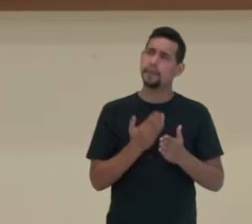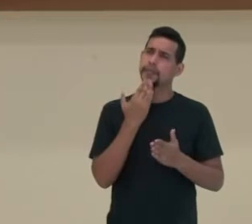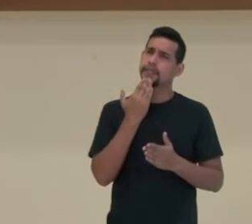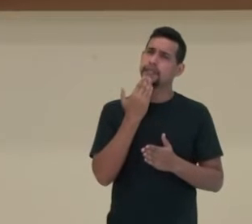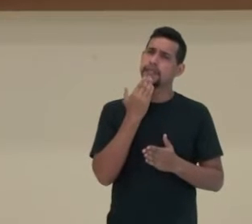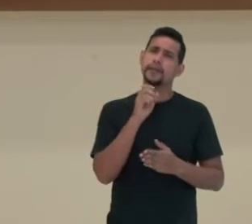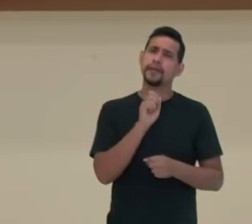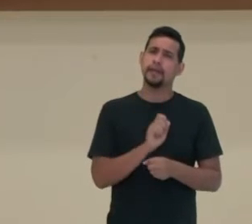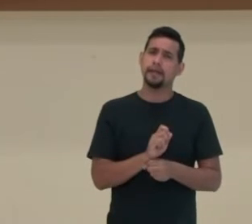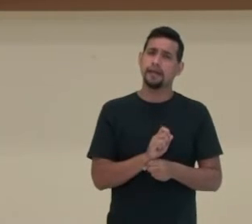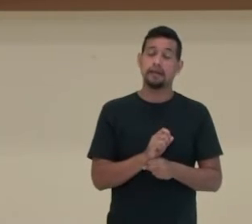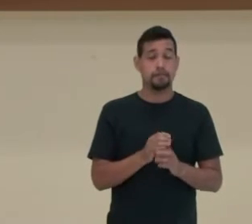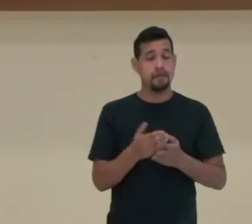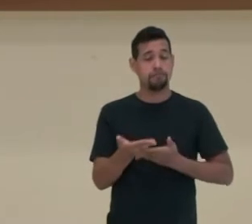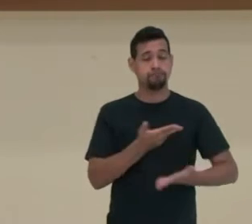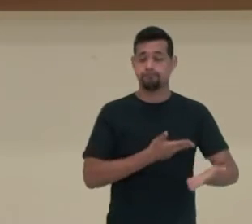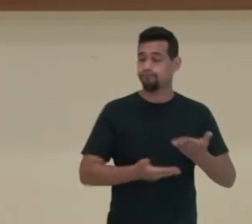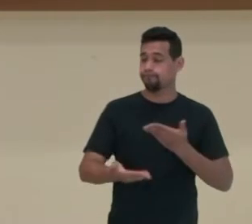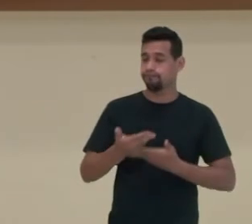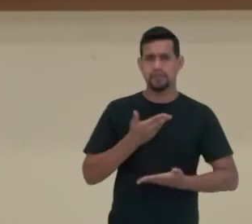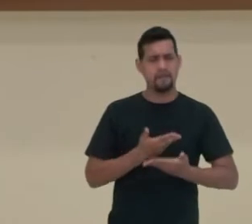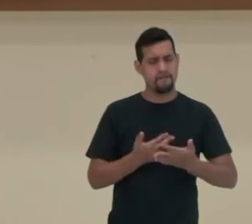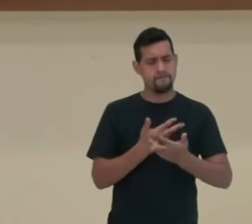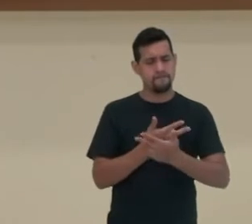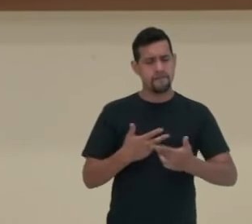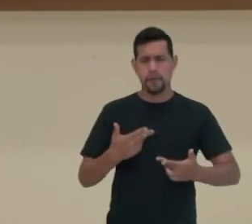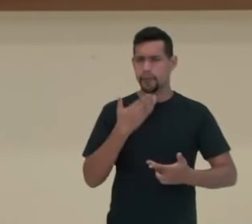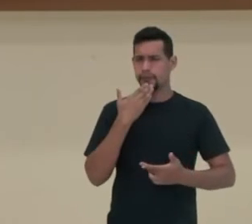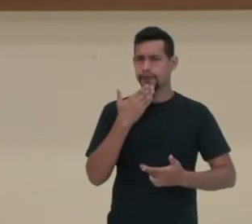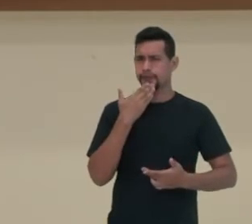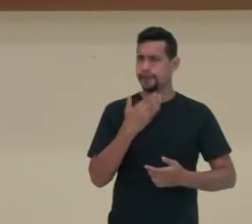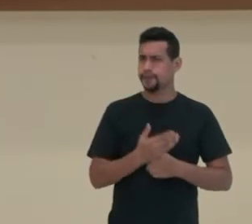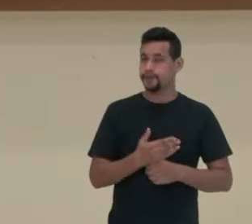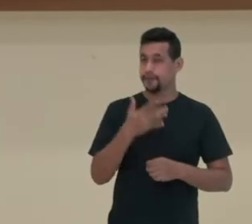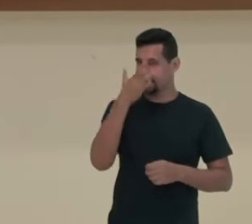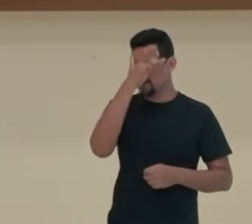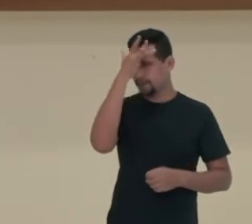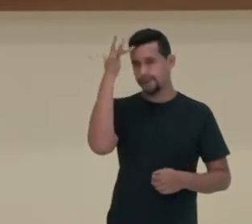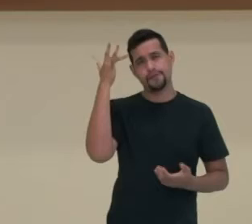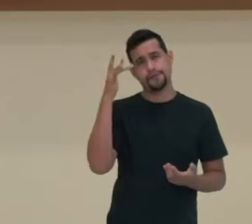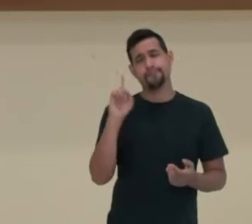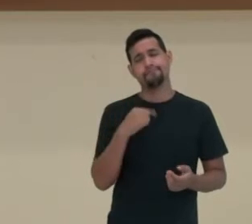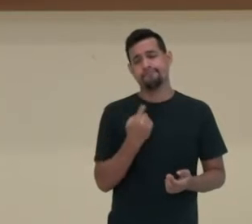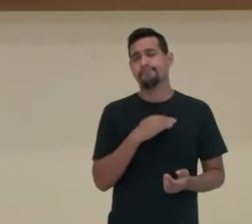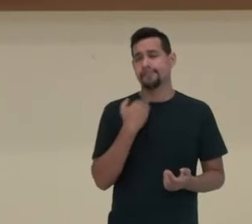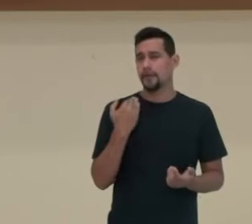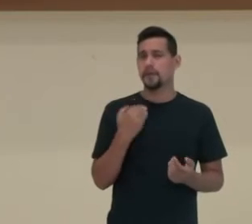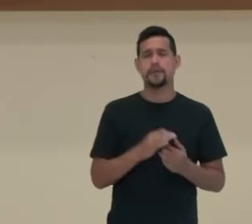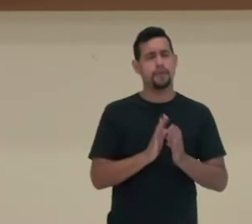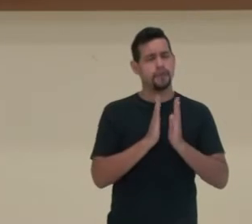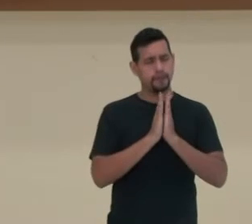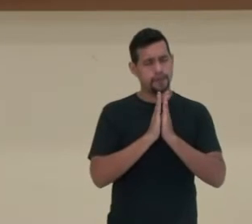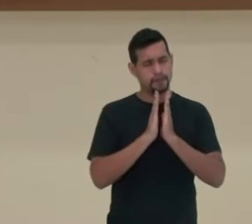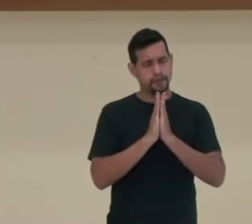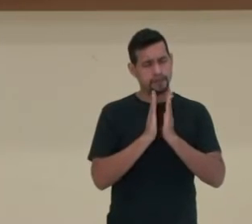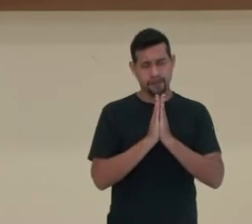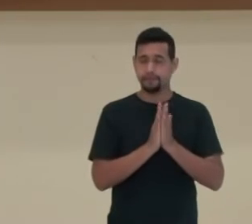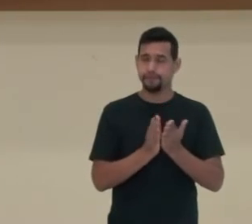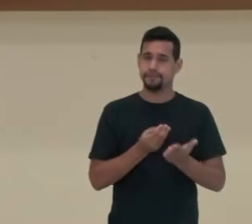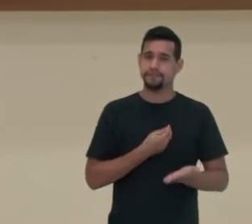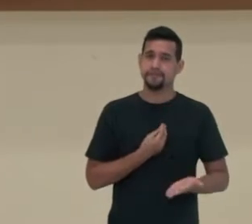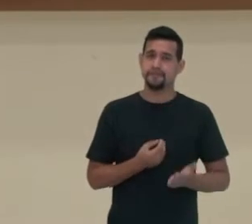anteceder, né, mediar os pedidos dos réis nós mortais, né, os seus pedidos na vida